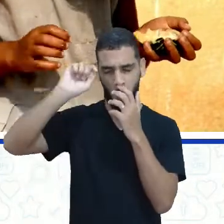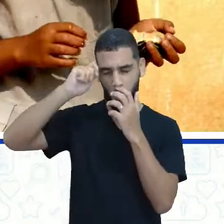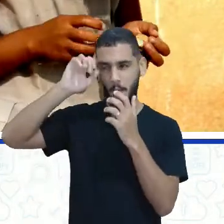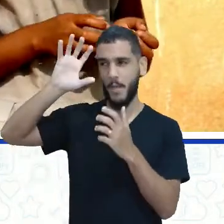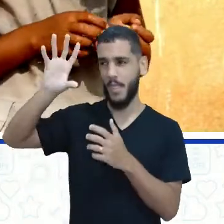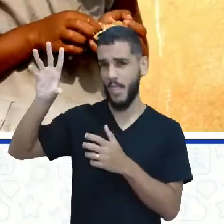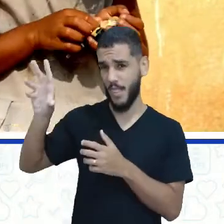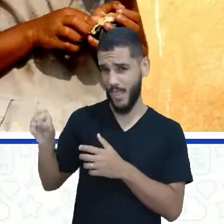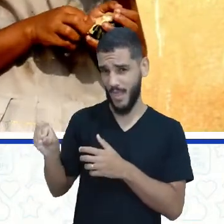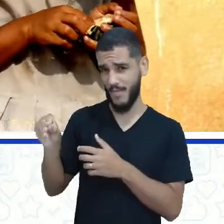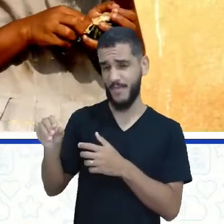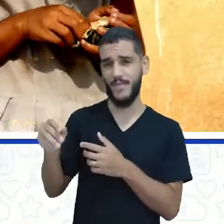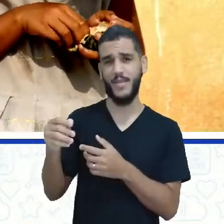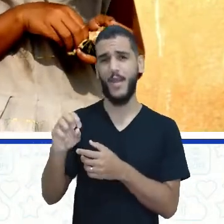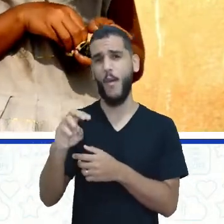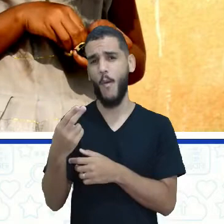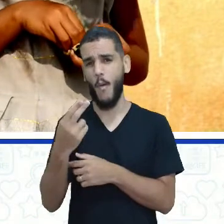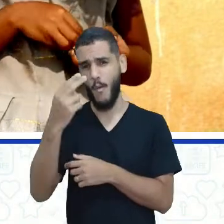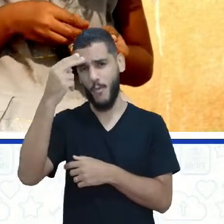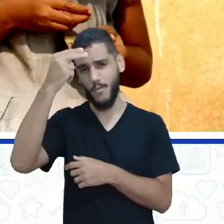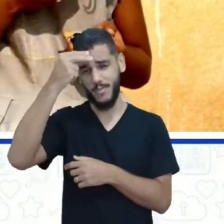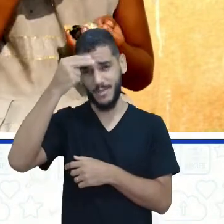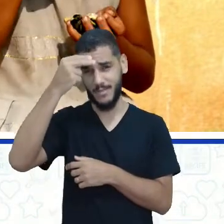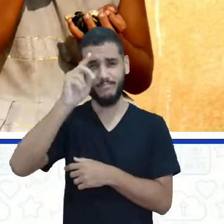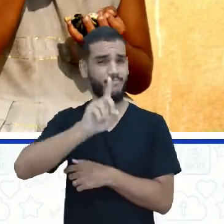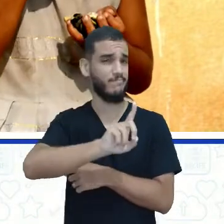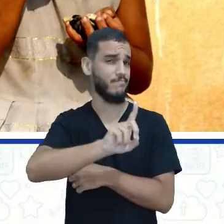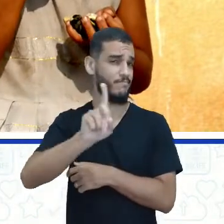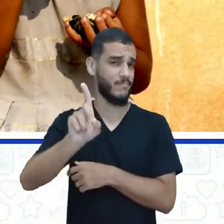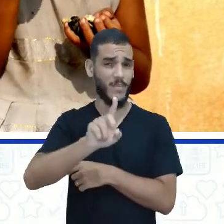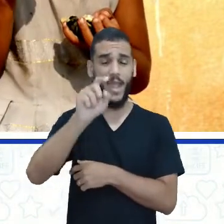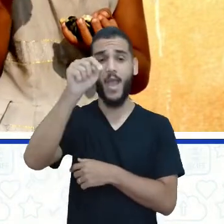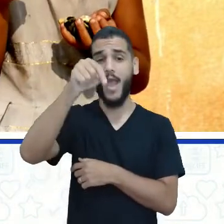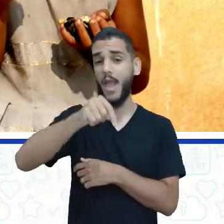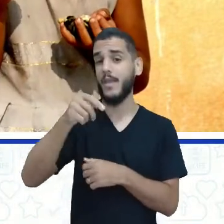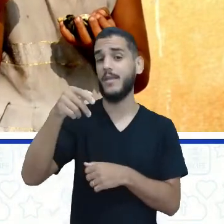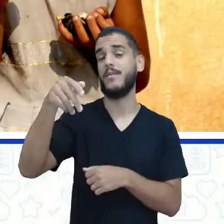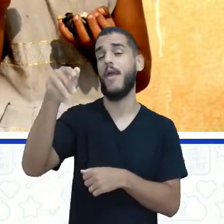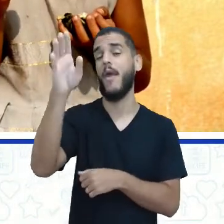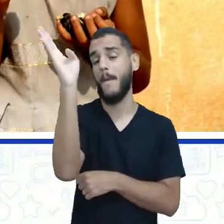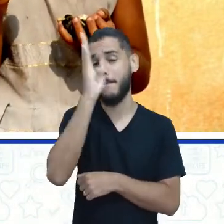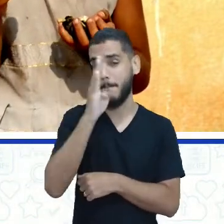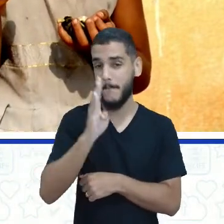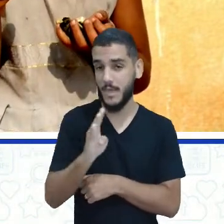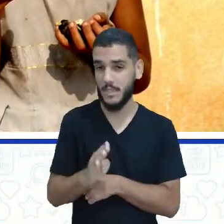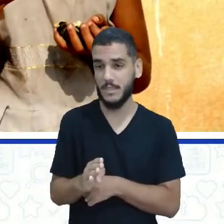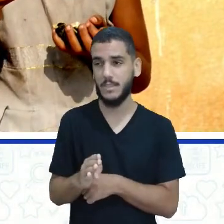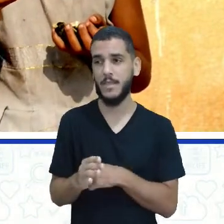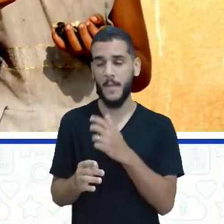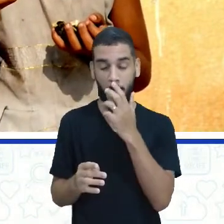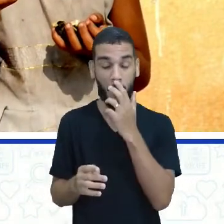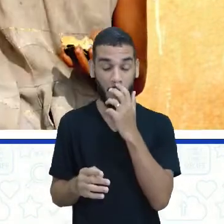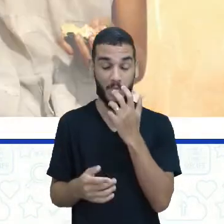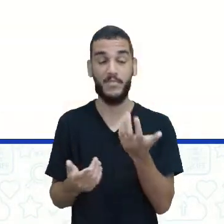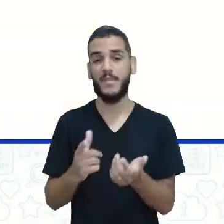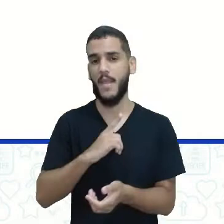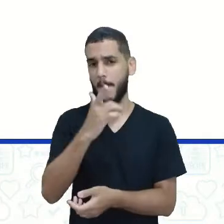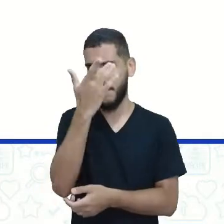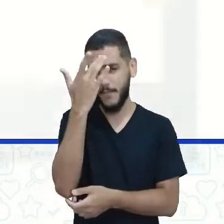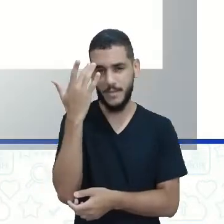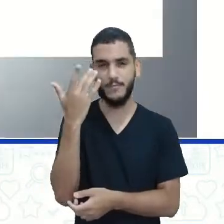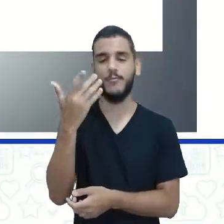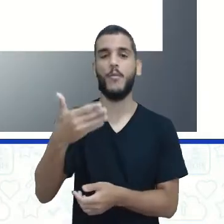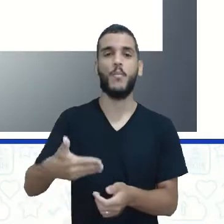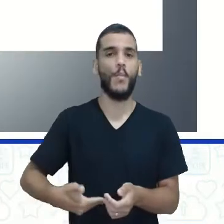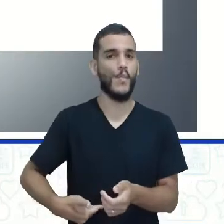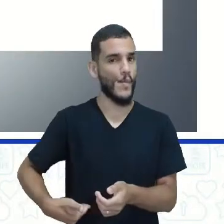Índia, né? Mas a gente pensa que não, mas o Brasil, como um dos maiores produtores de alimentos, tem gente que está passando fome. Né?